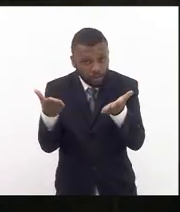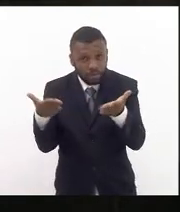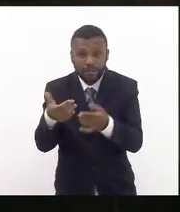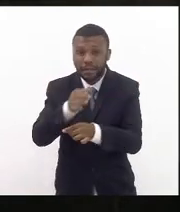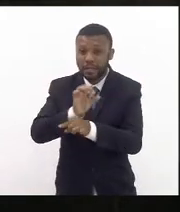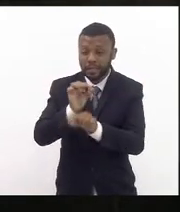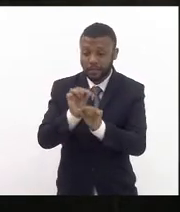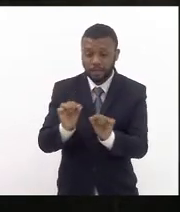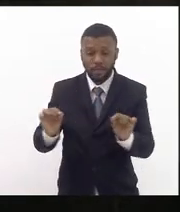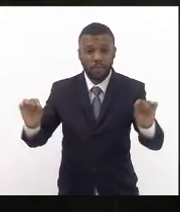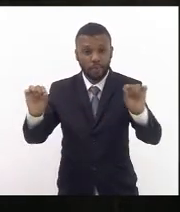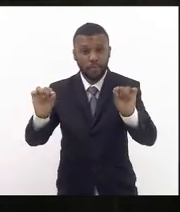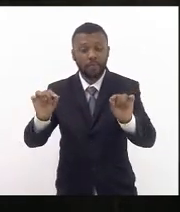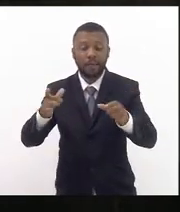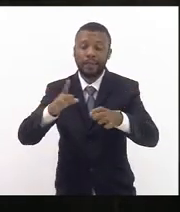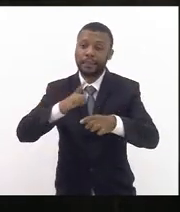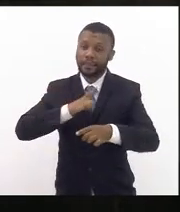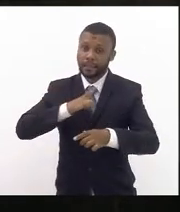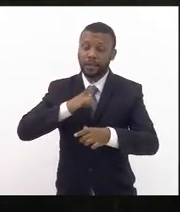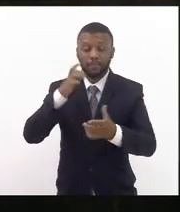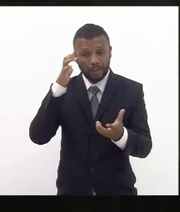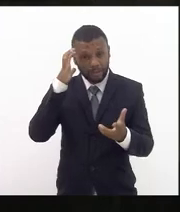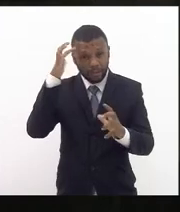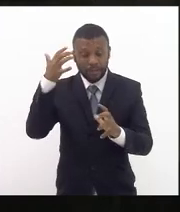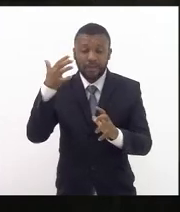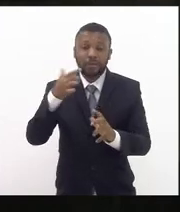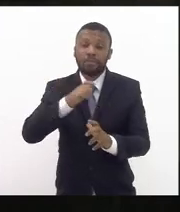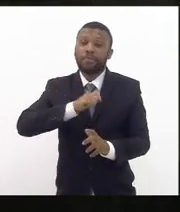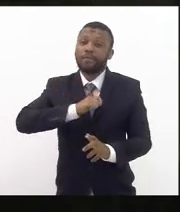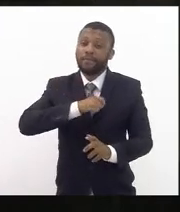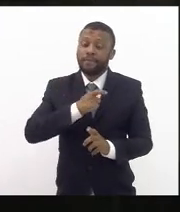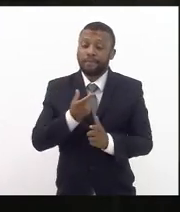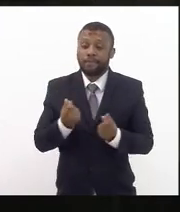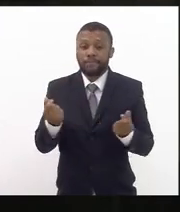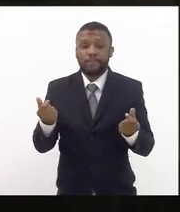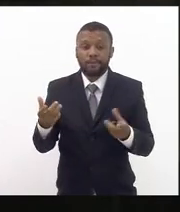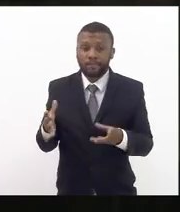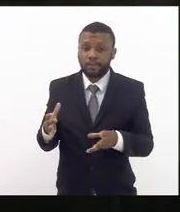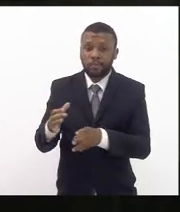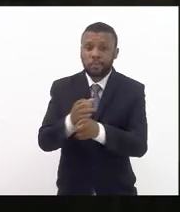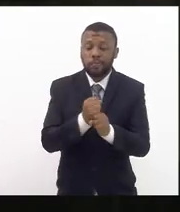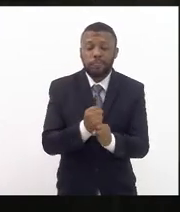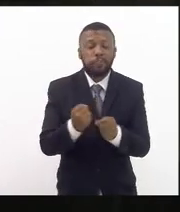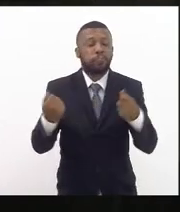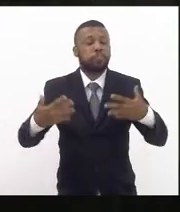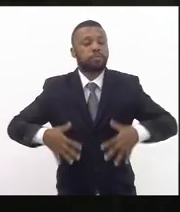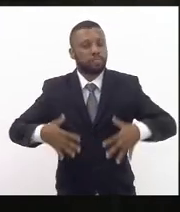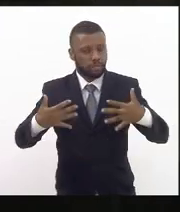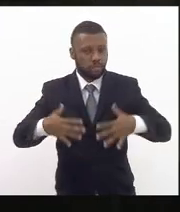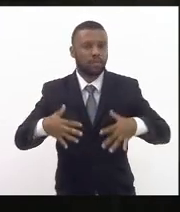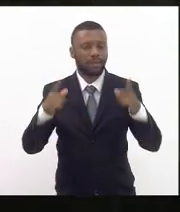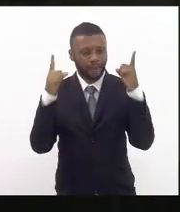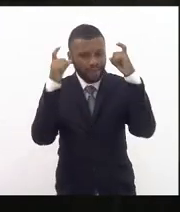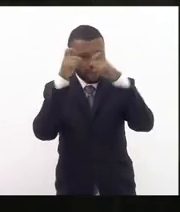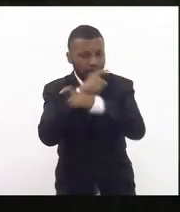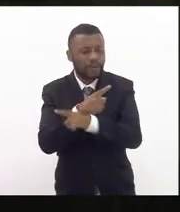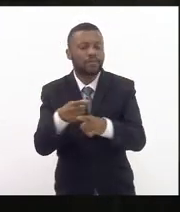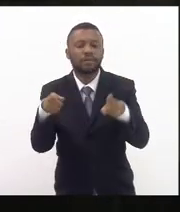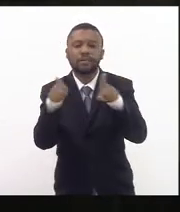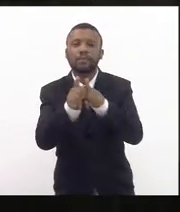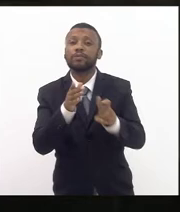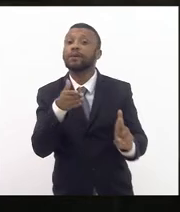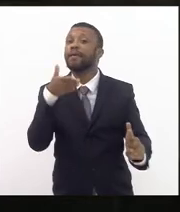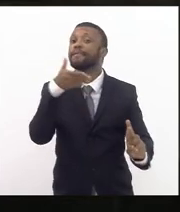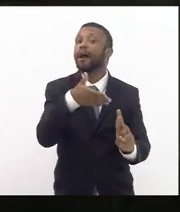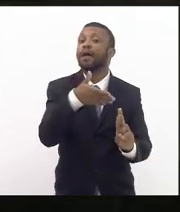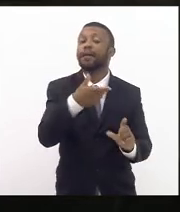encontram-se em uma situação fiscal delicadíssima. E também no que tange a essa dívida